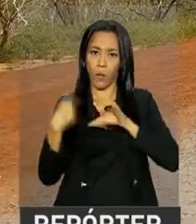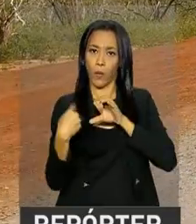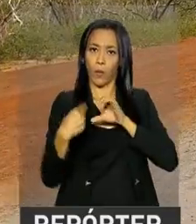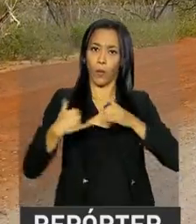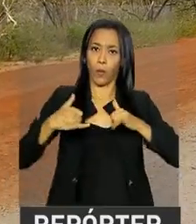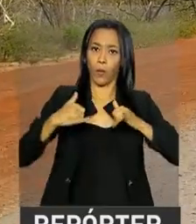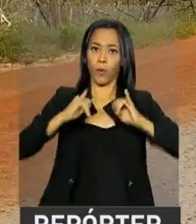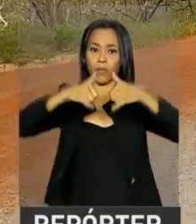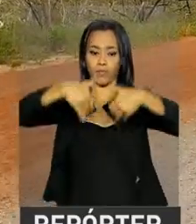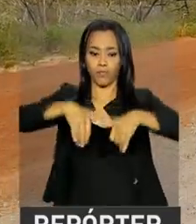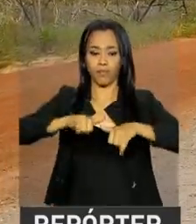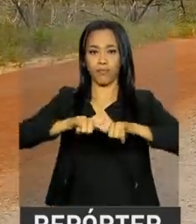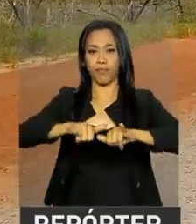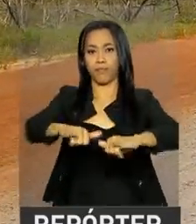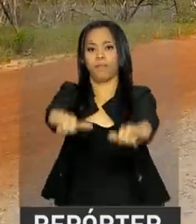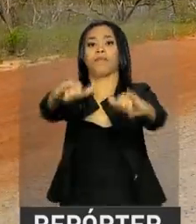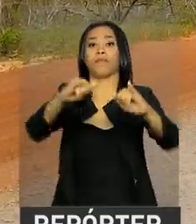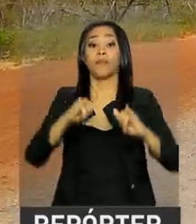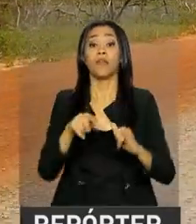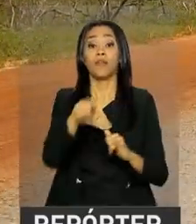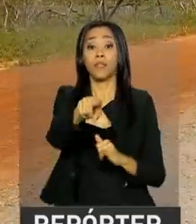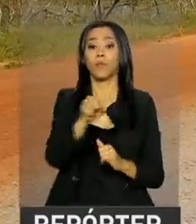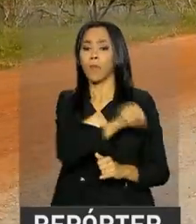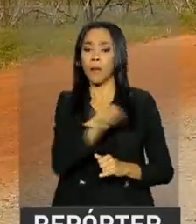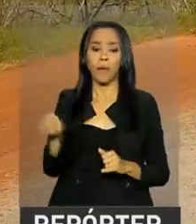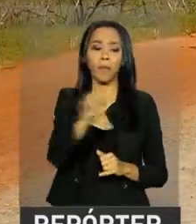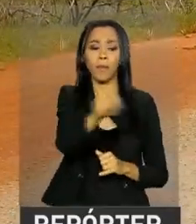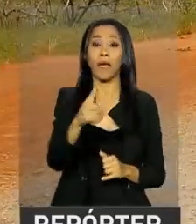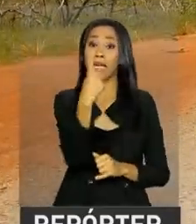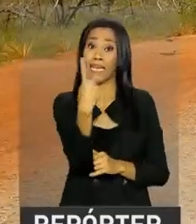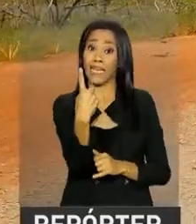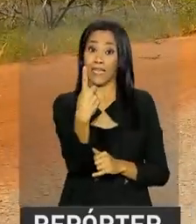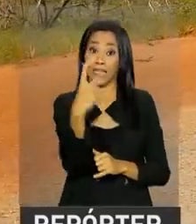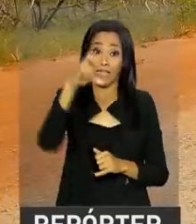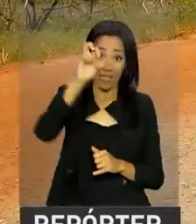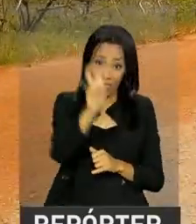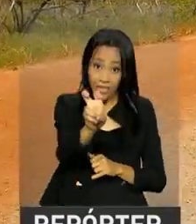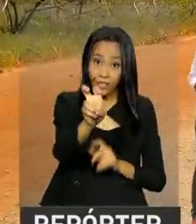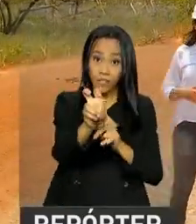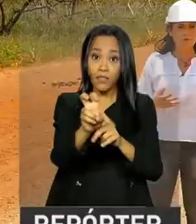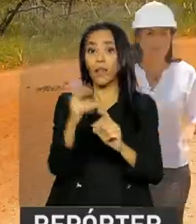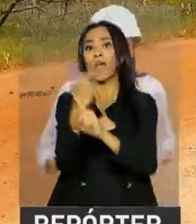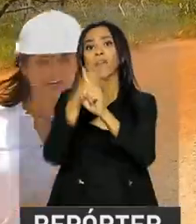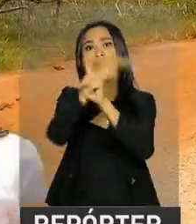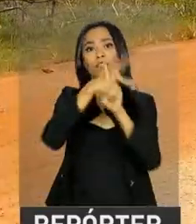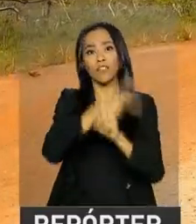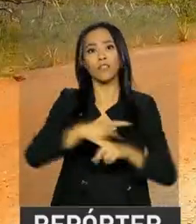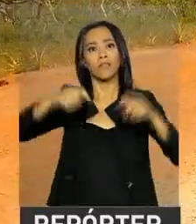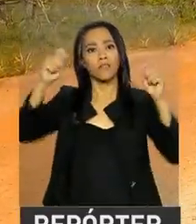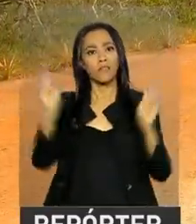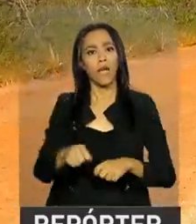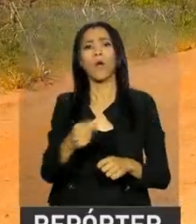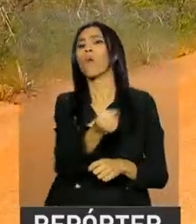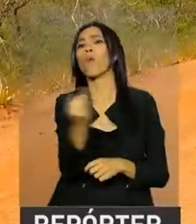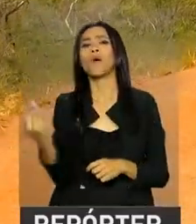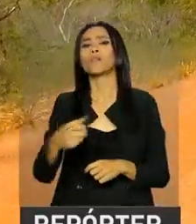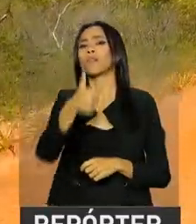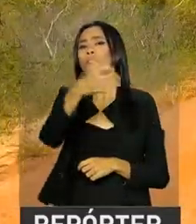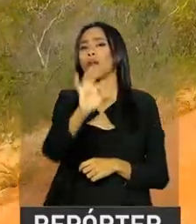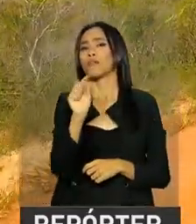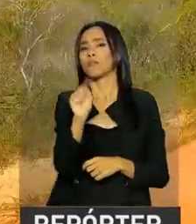no Parque Eólico Renascença V, as 15 torres juntas produzem energia suficiente para abastecer 10 mil